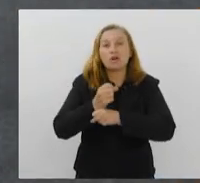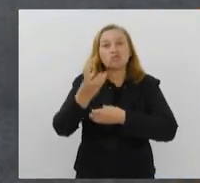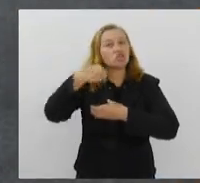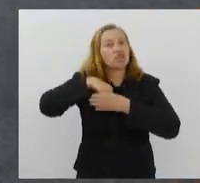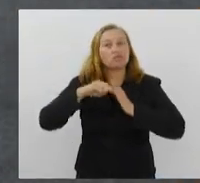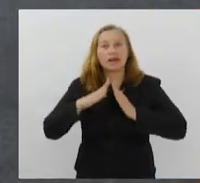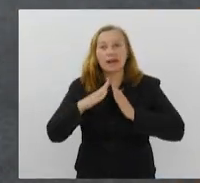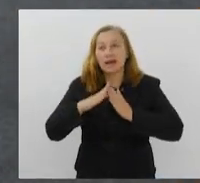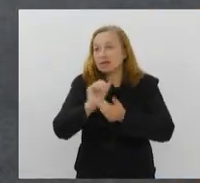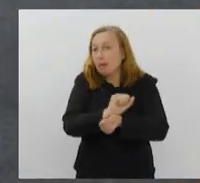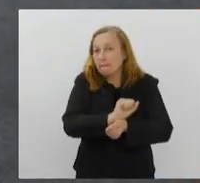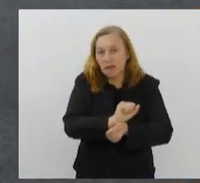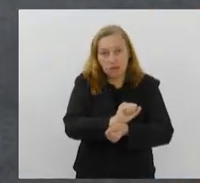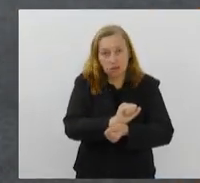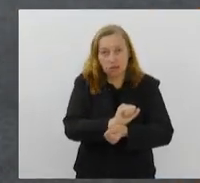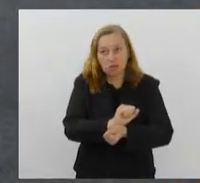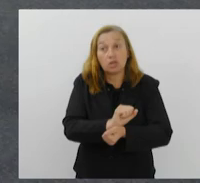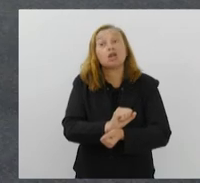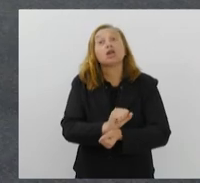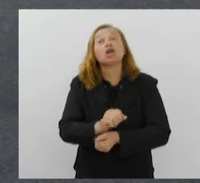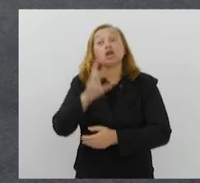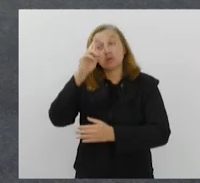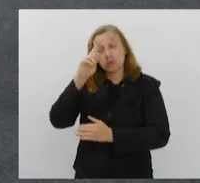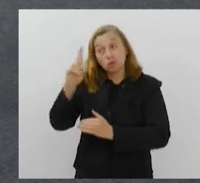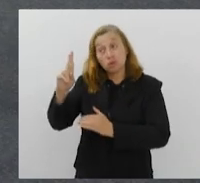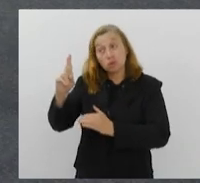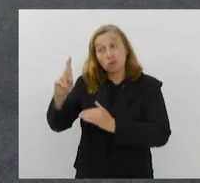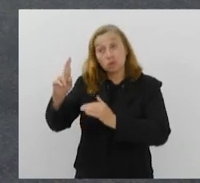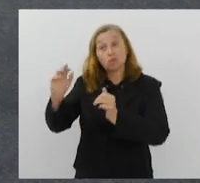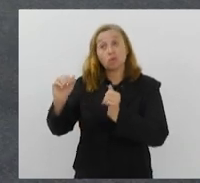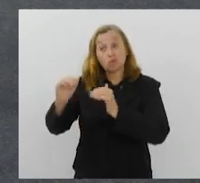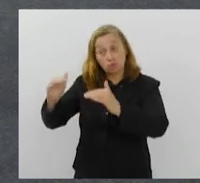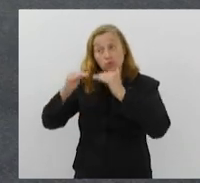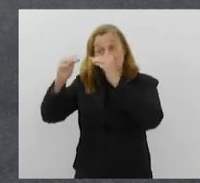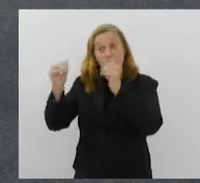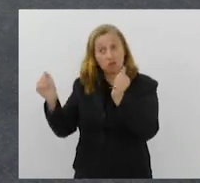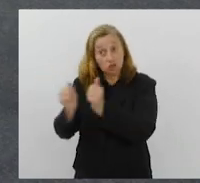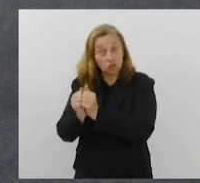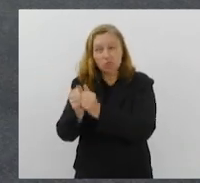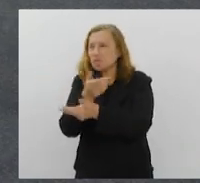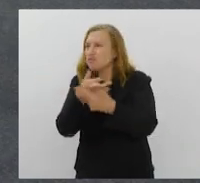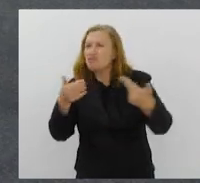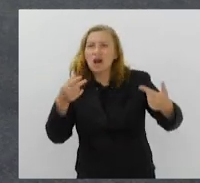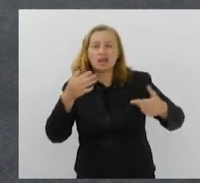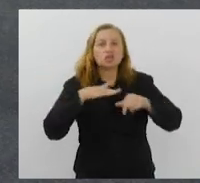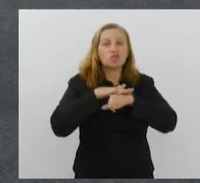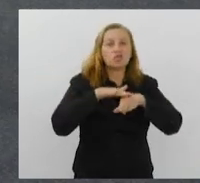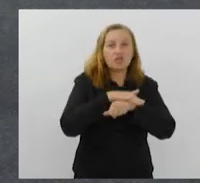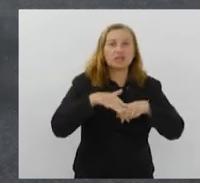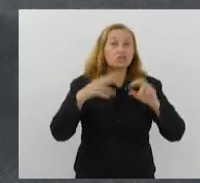5 anos. E Vossa Excelência estava presente. Tivemos diversas conversas sobre